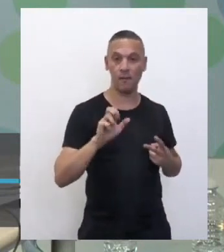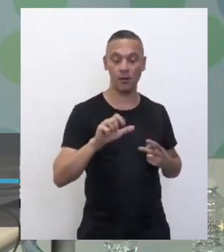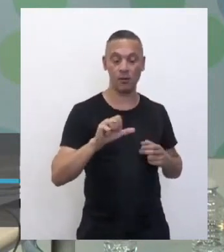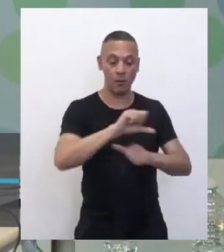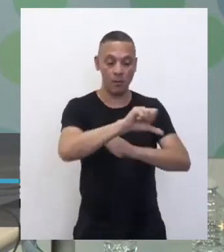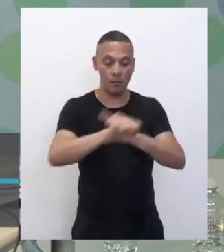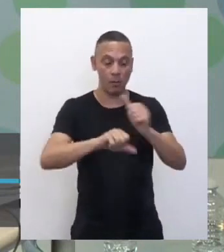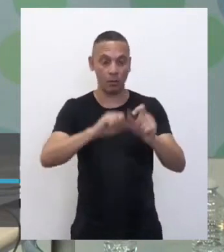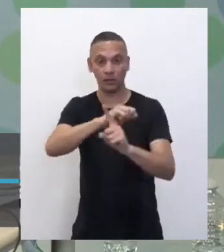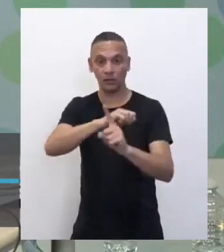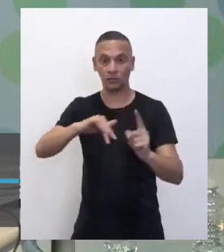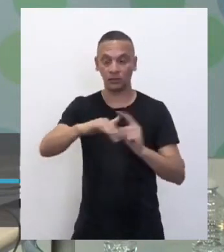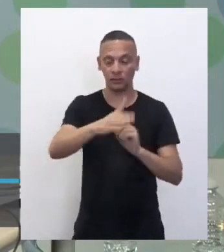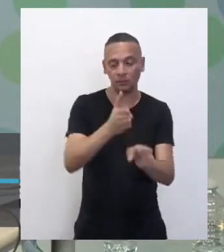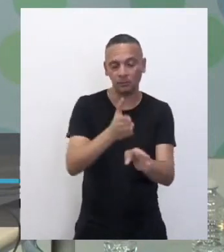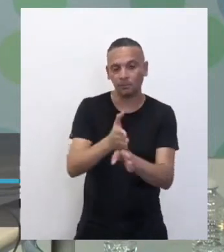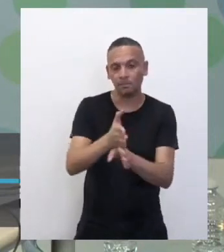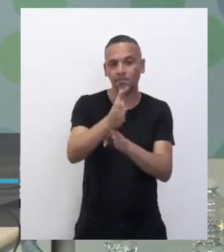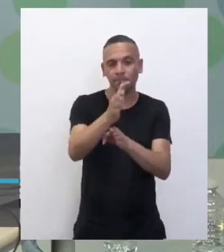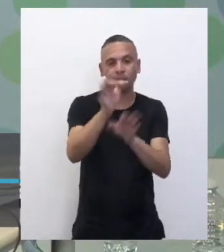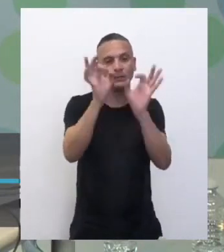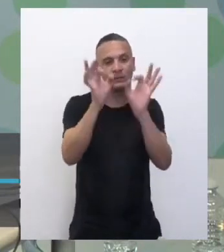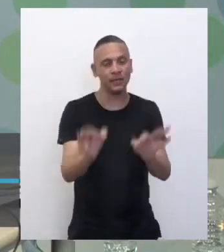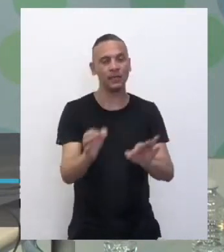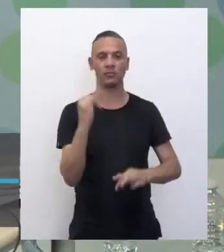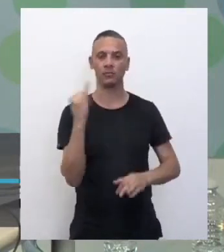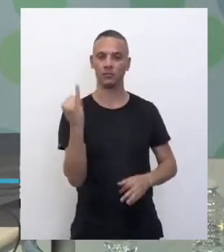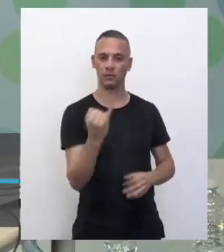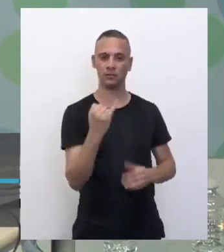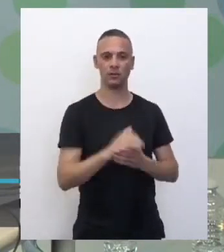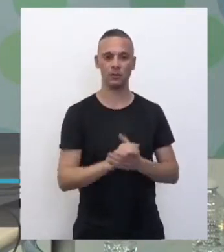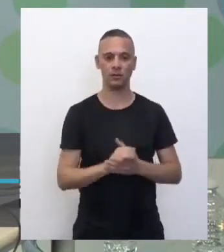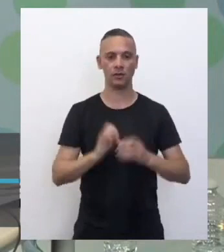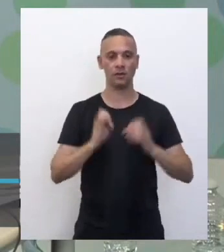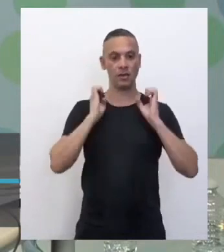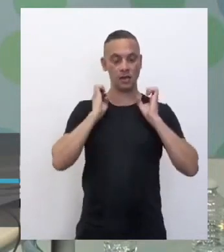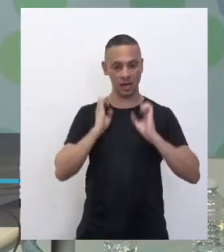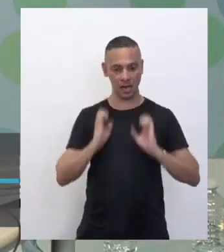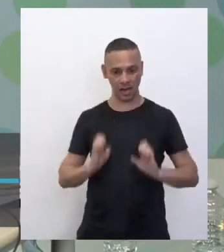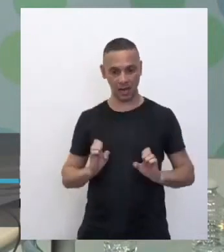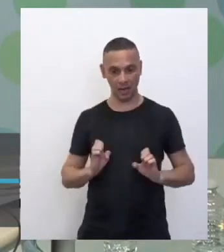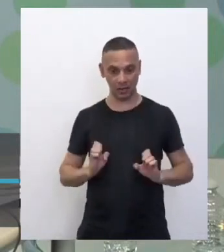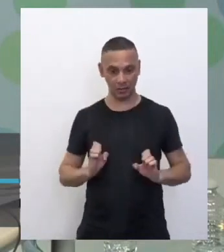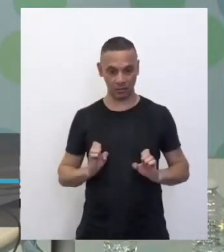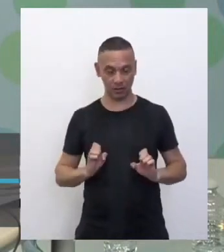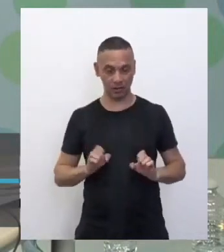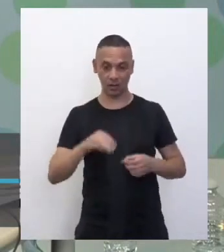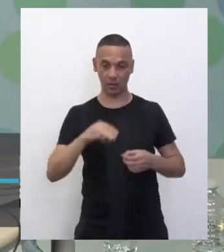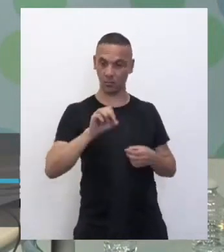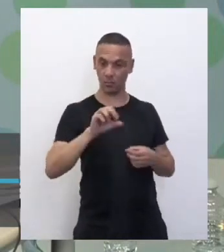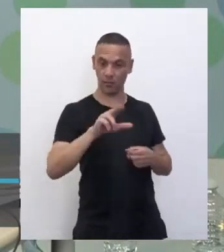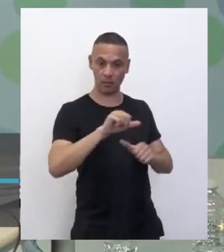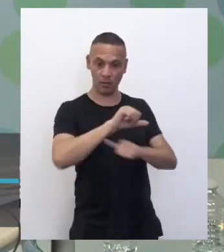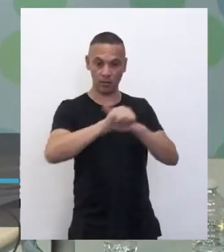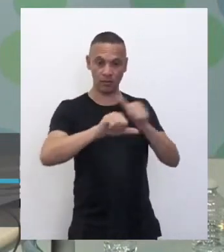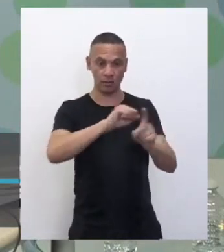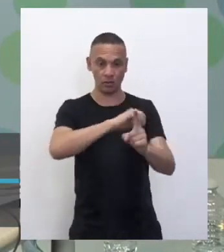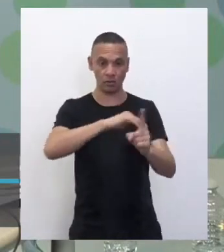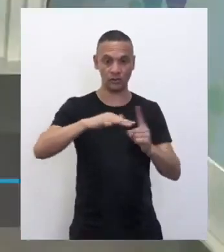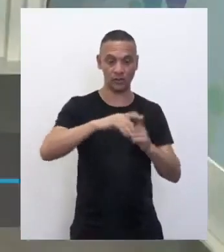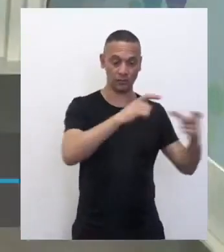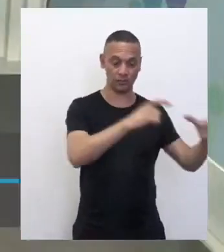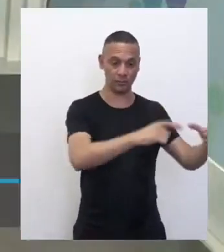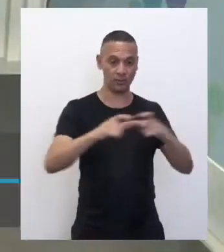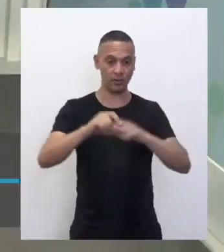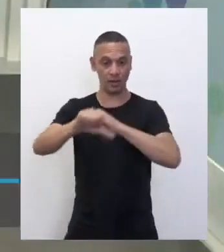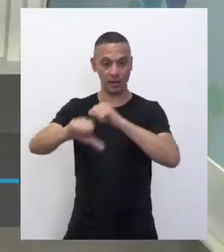caminho justo a seguir. E aí temos aqui, a ética e a moral muda de sociedade para sociedade?